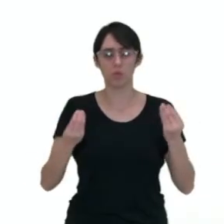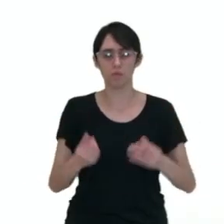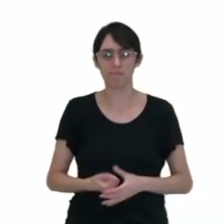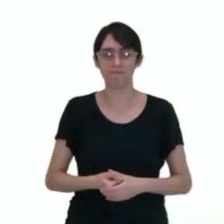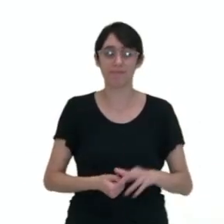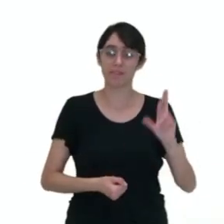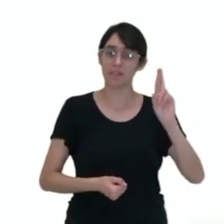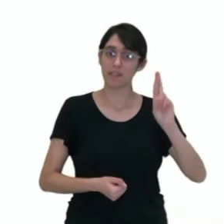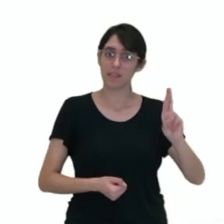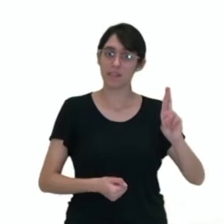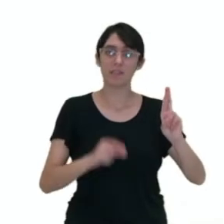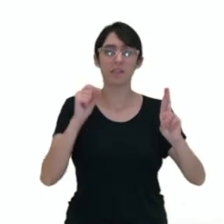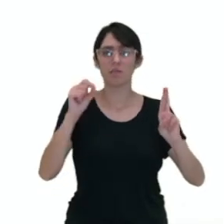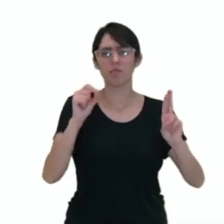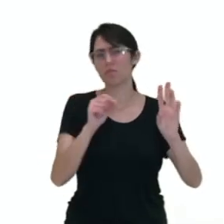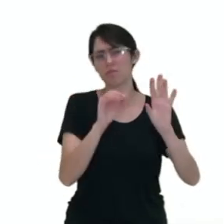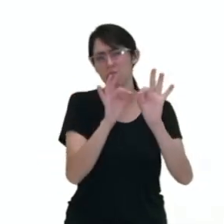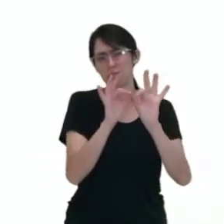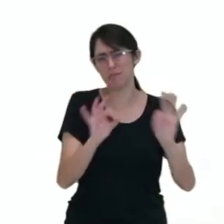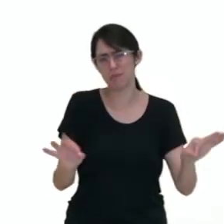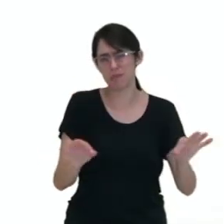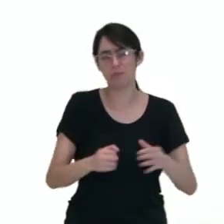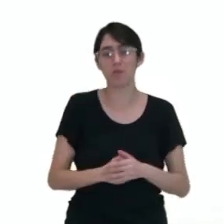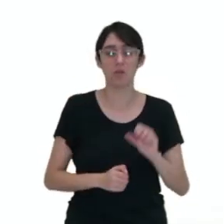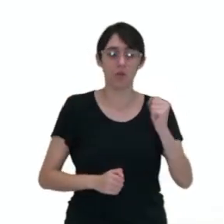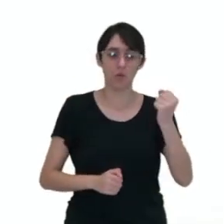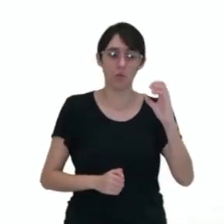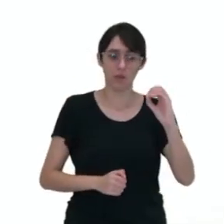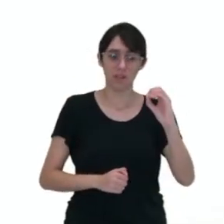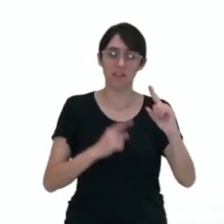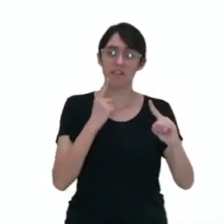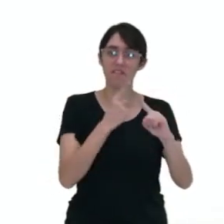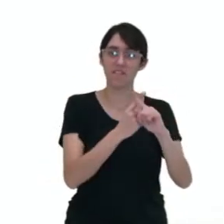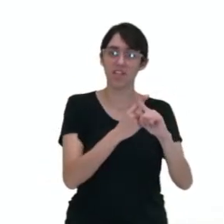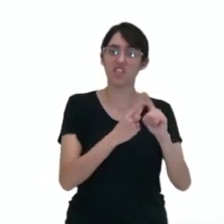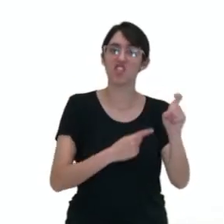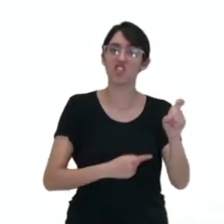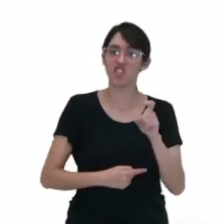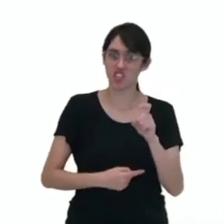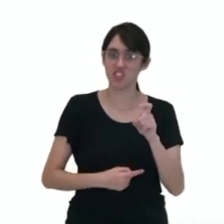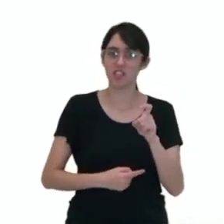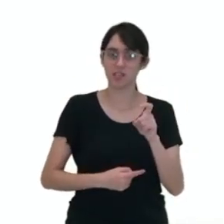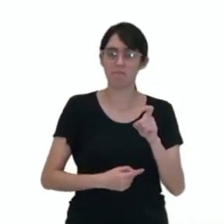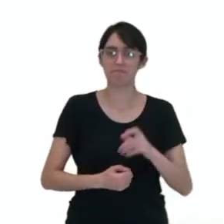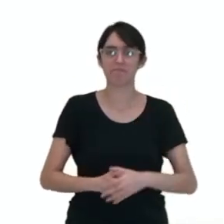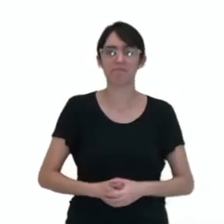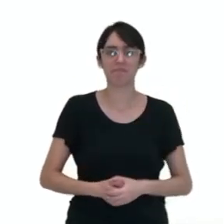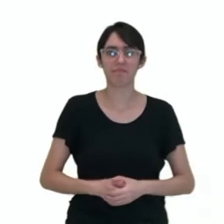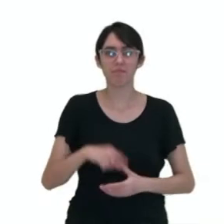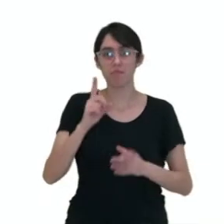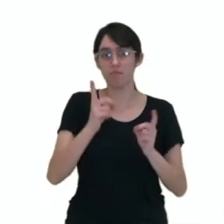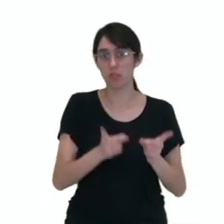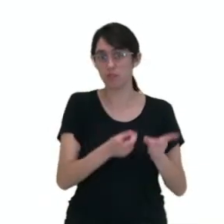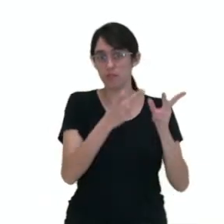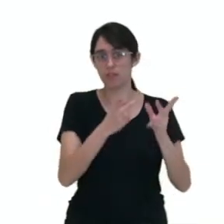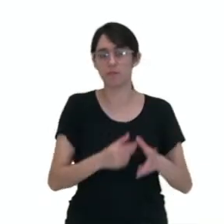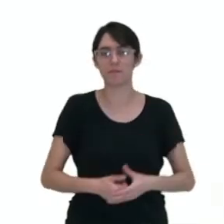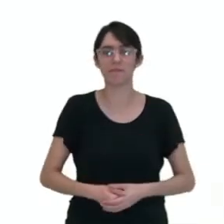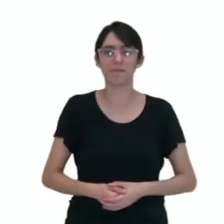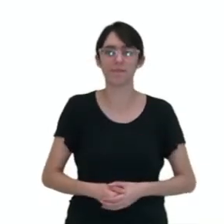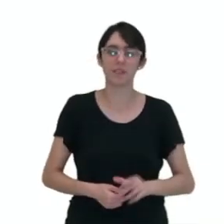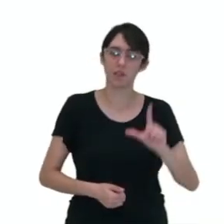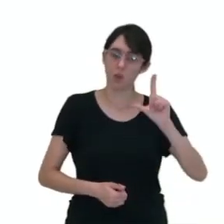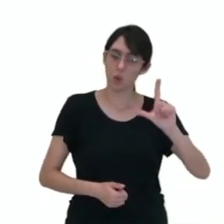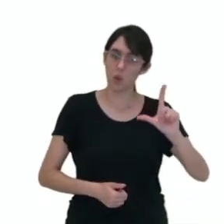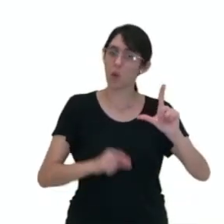função receita, simples, vai ser 80 vezes o X, que é a unidade de pares vendidas. A função lucro